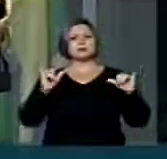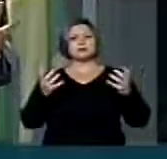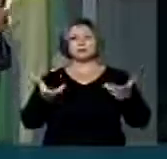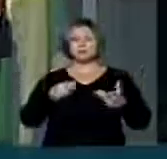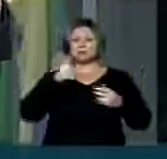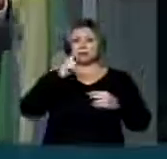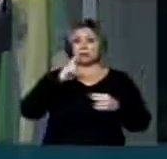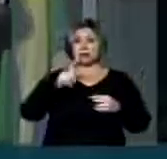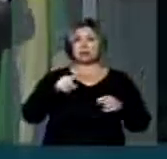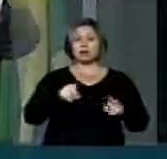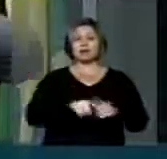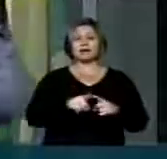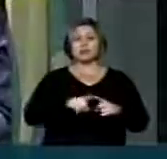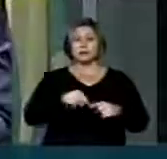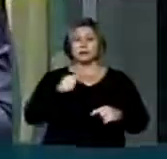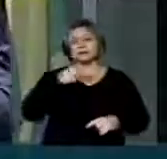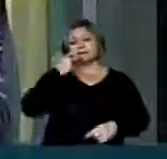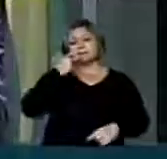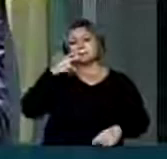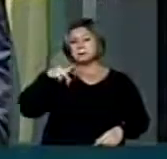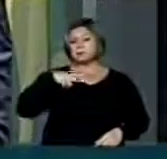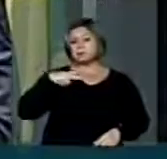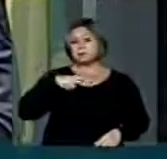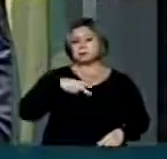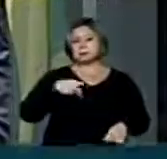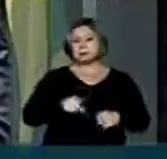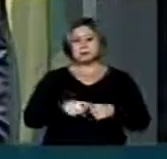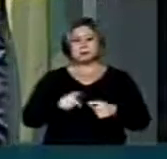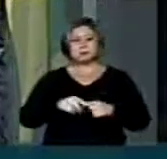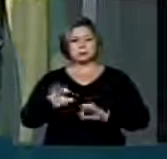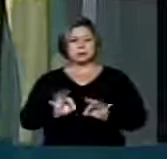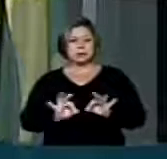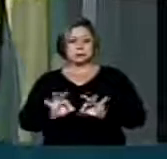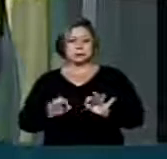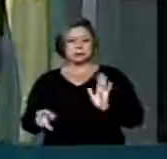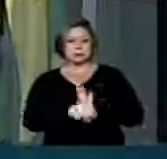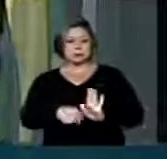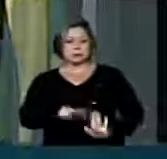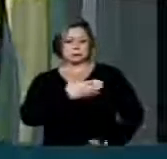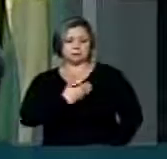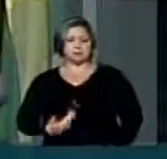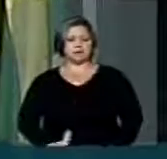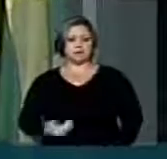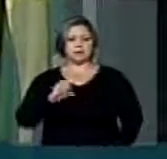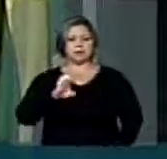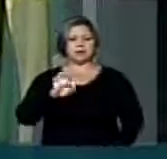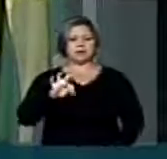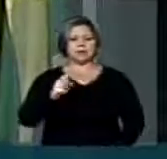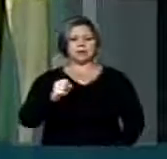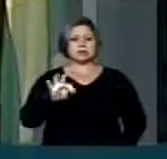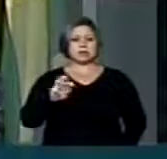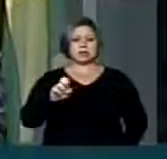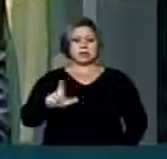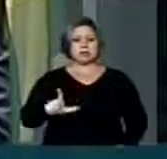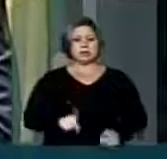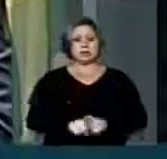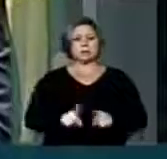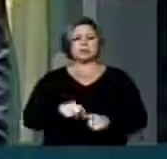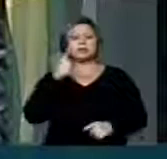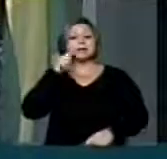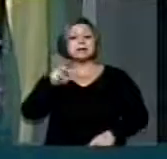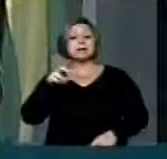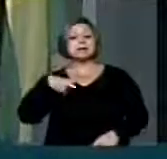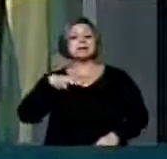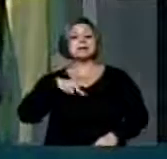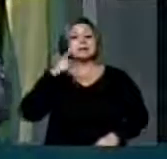olha, eles privatizam, nós somos estatais. Privatizaram porque viram